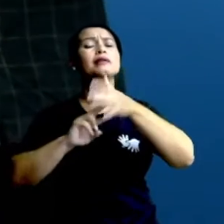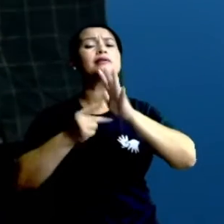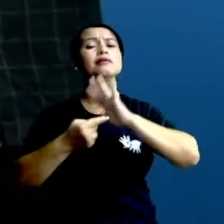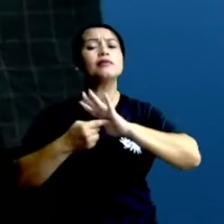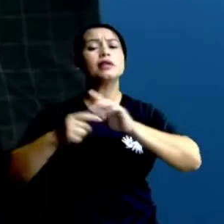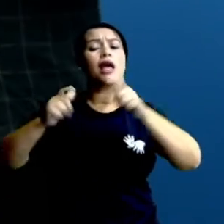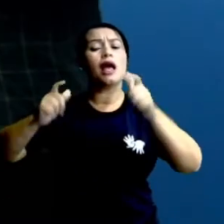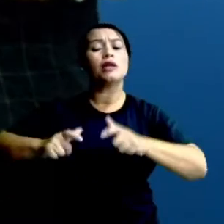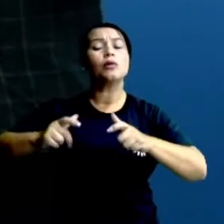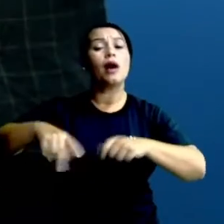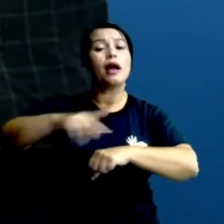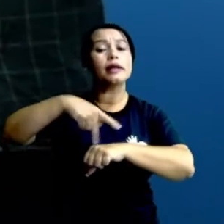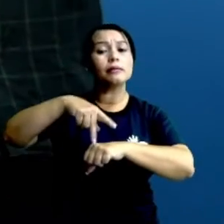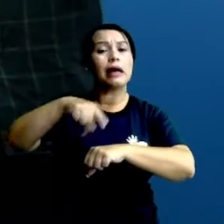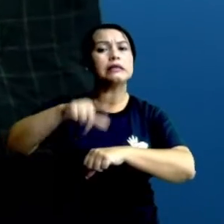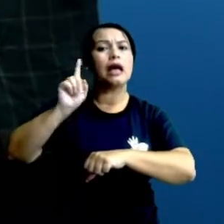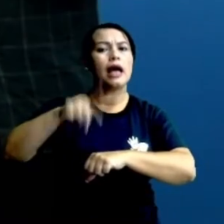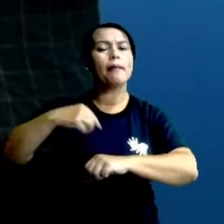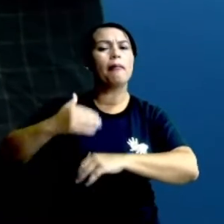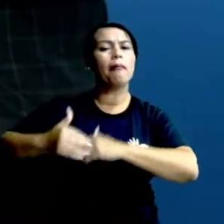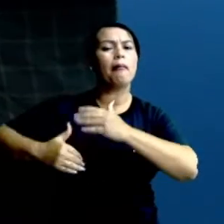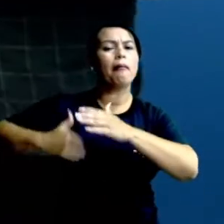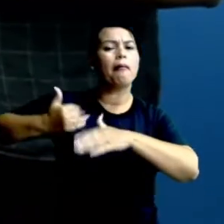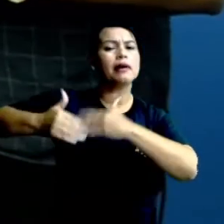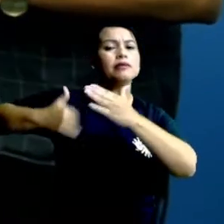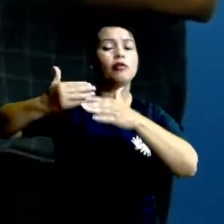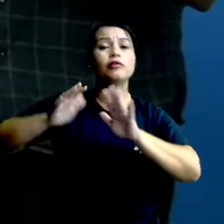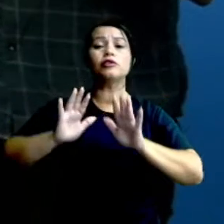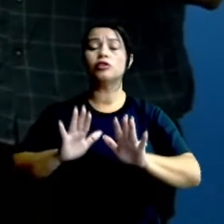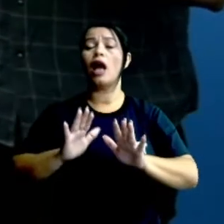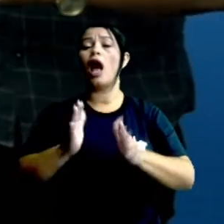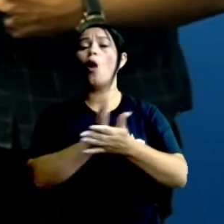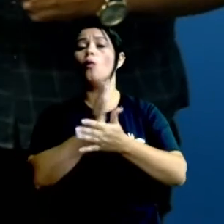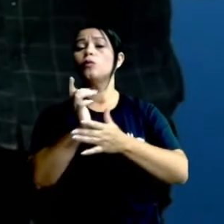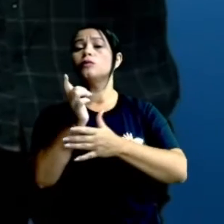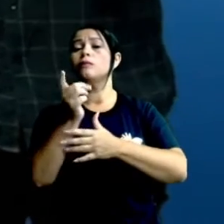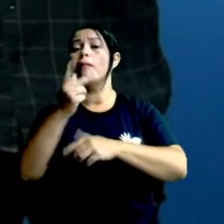esse local, esse país, ele é mais desenvolvido, né? Já os